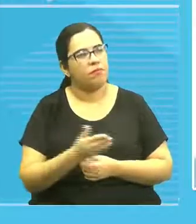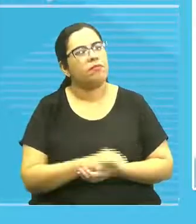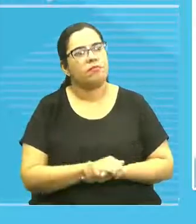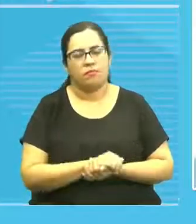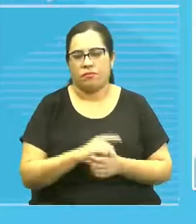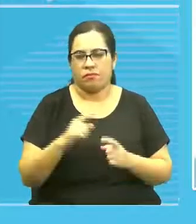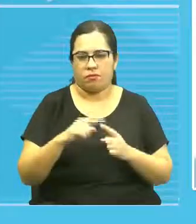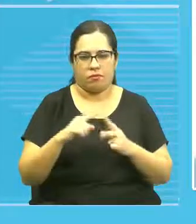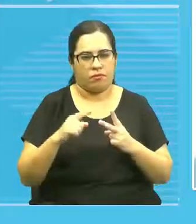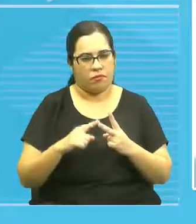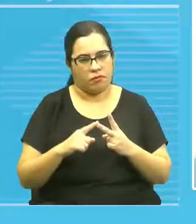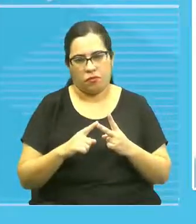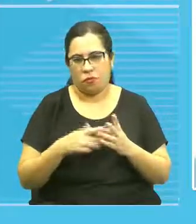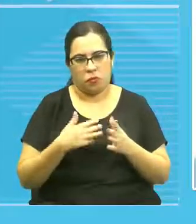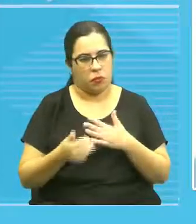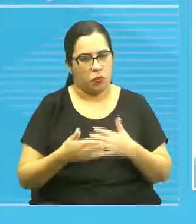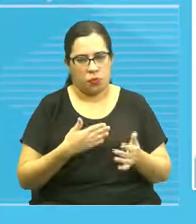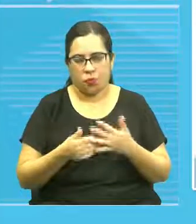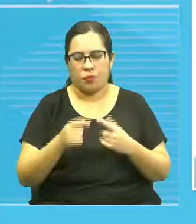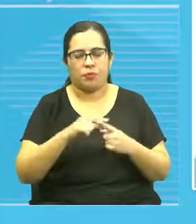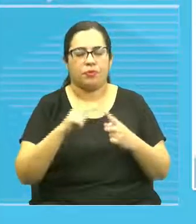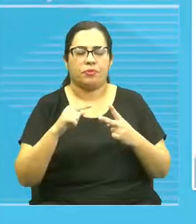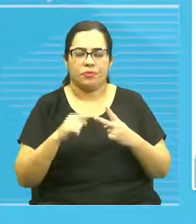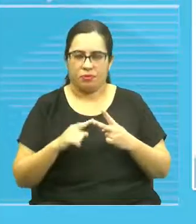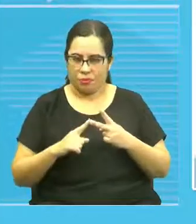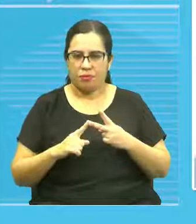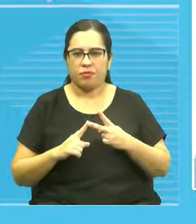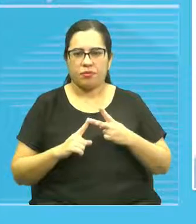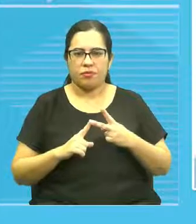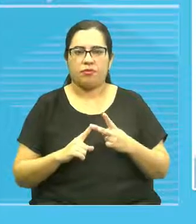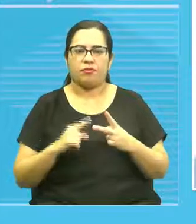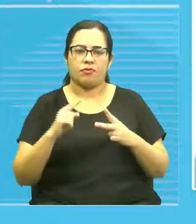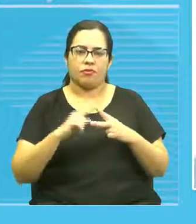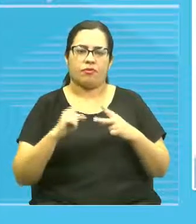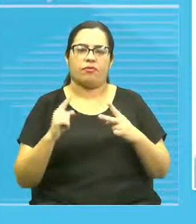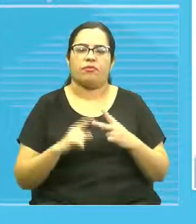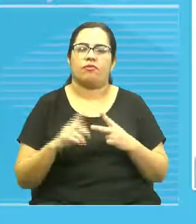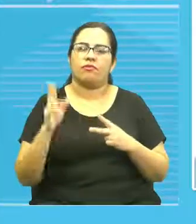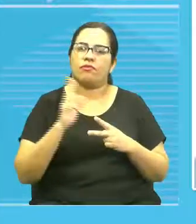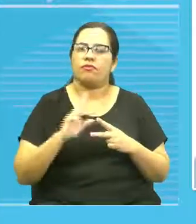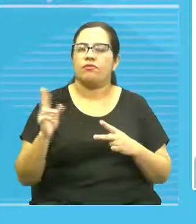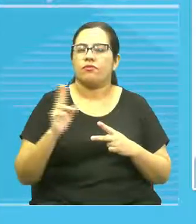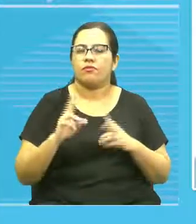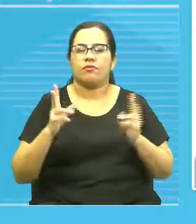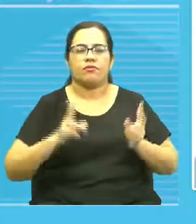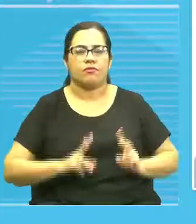São duas etapas, independente de qualquer coisa, tá? Aí eu vou colocar os dois termos que são utilizados em cada uma